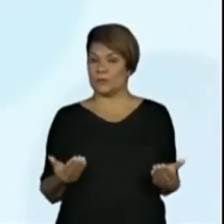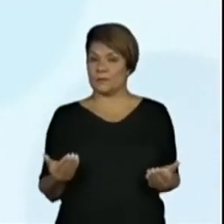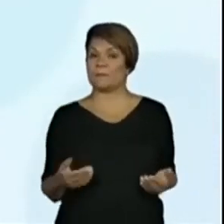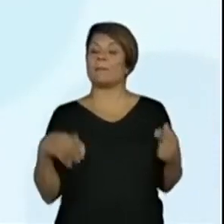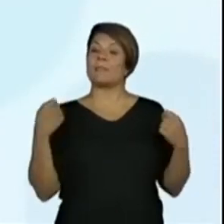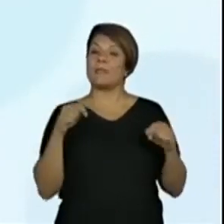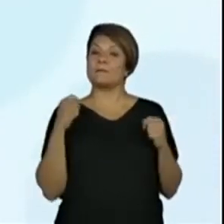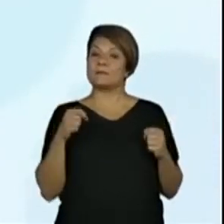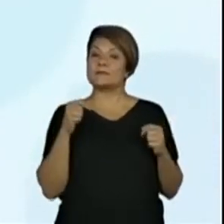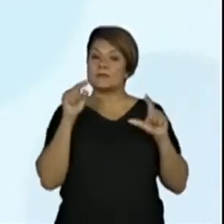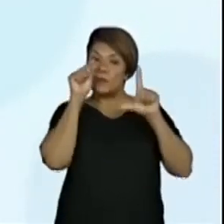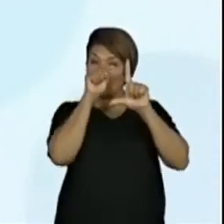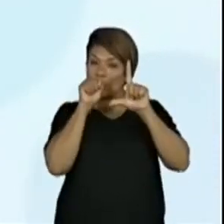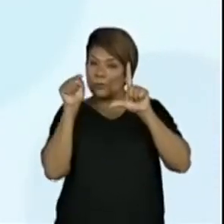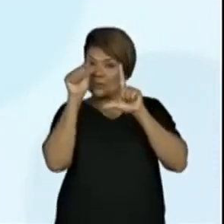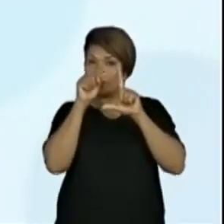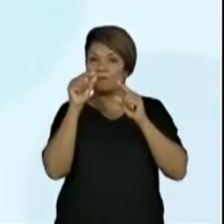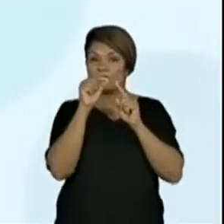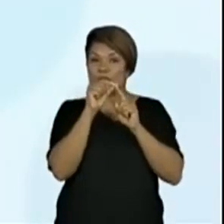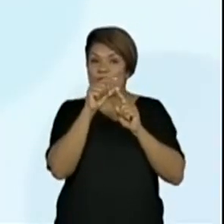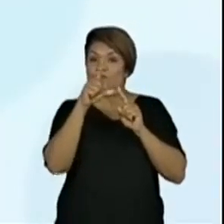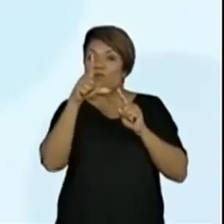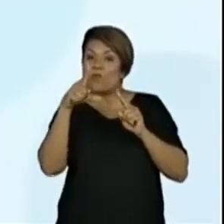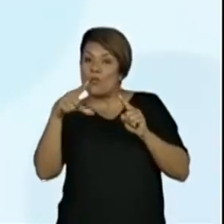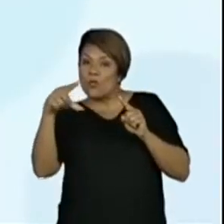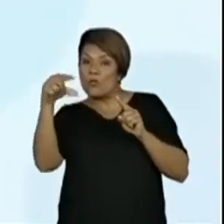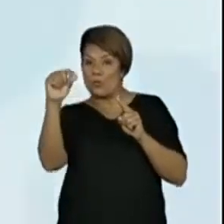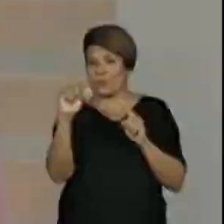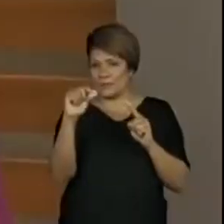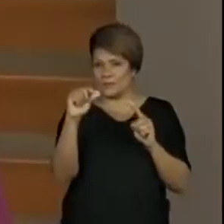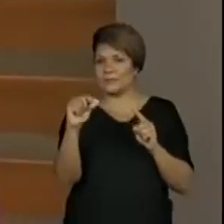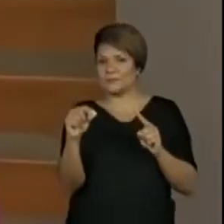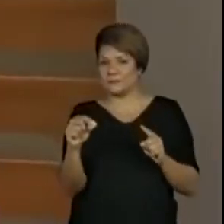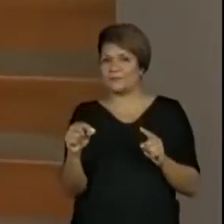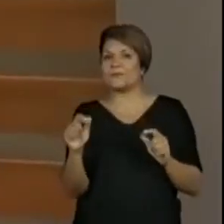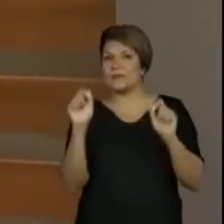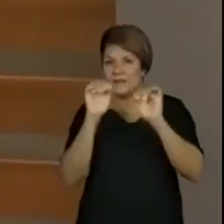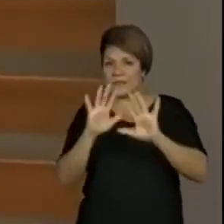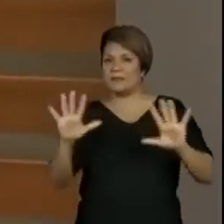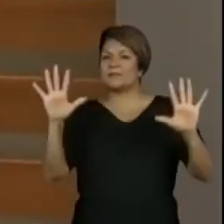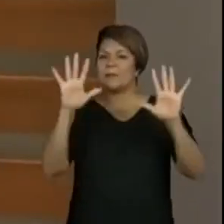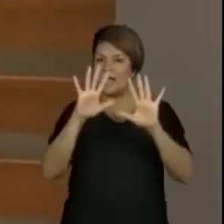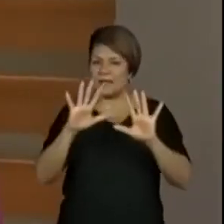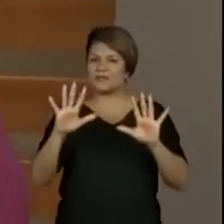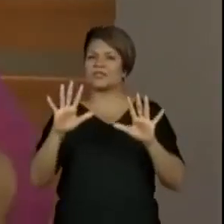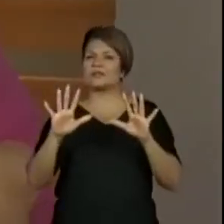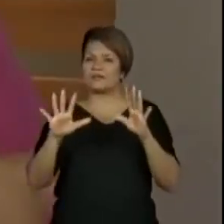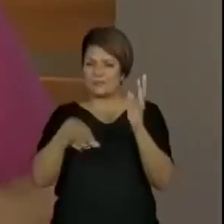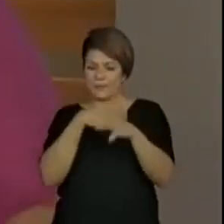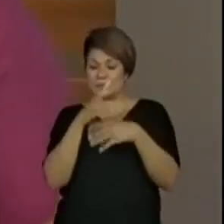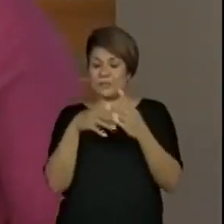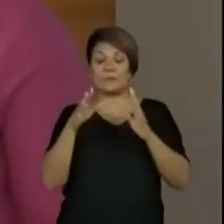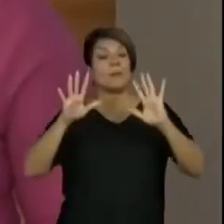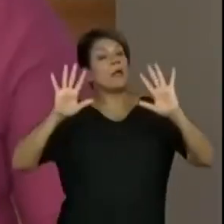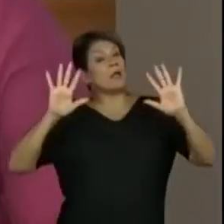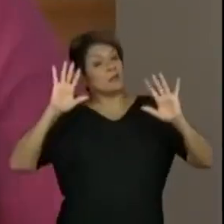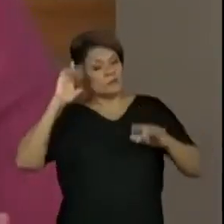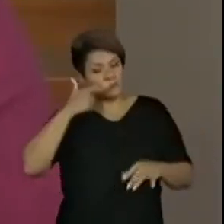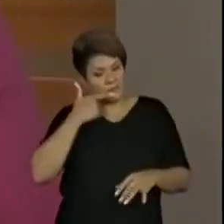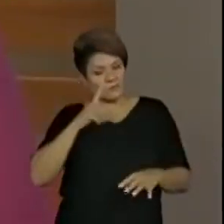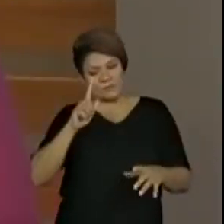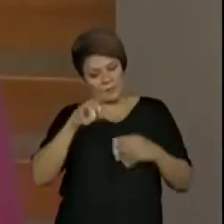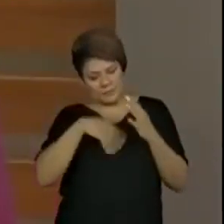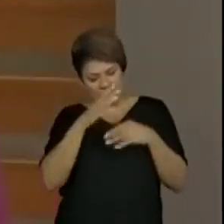vamos contar as folhas. Eu não falei para vocês que essa imagem estava um pouquinho bagunçada, mas segundo a professora Kelly, não